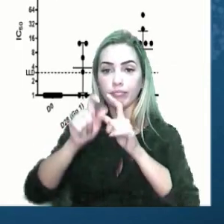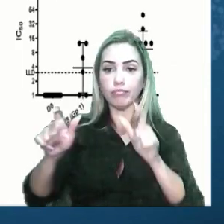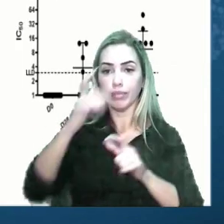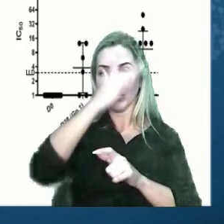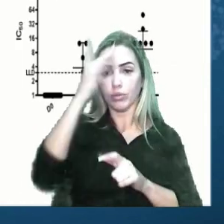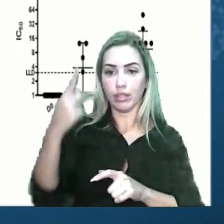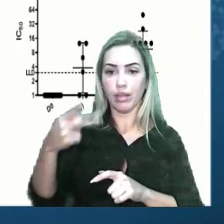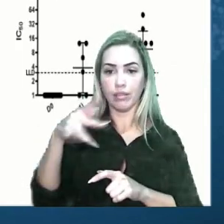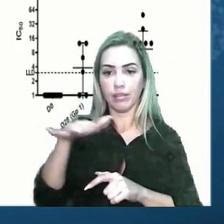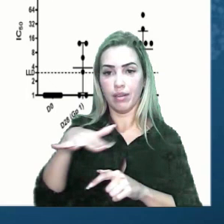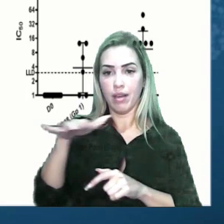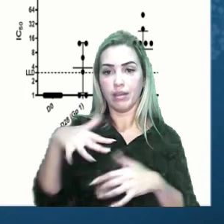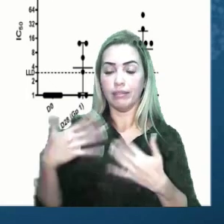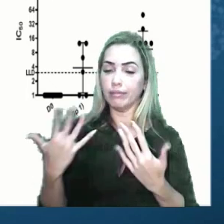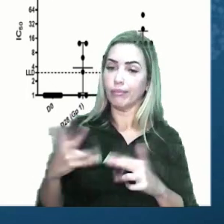também